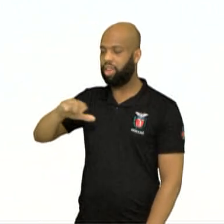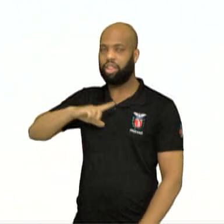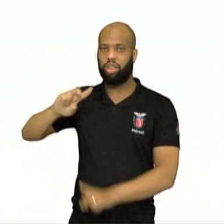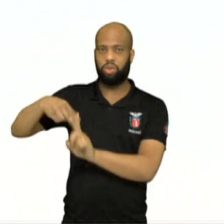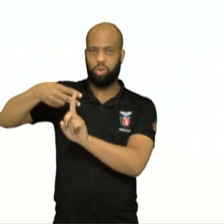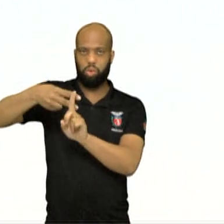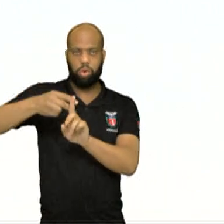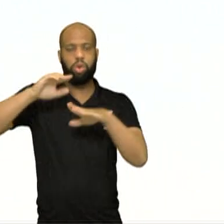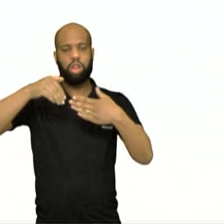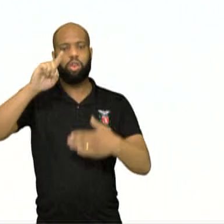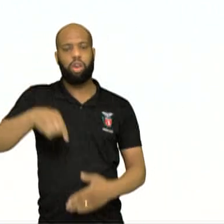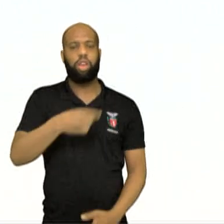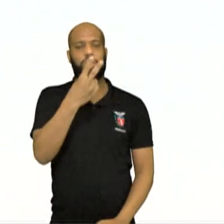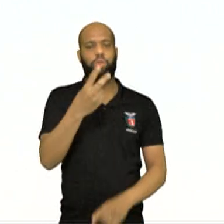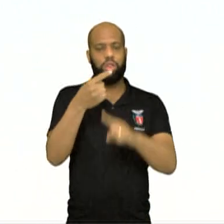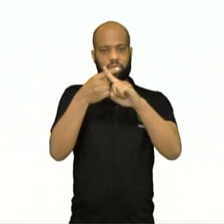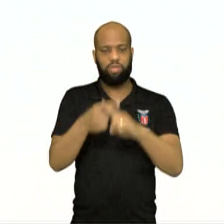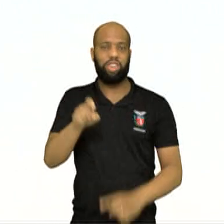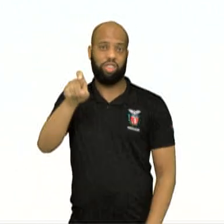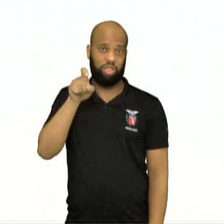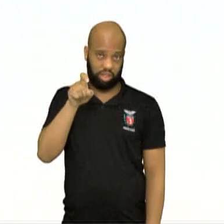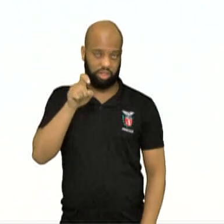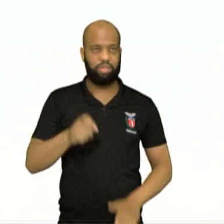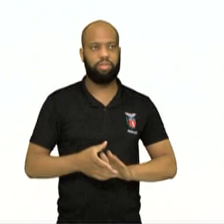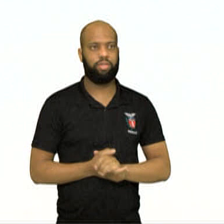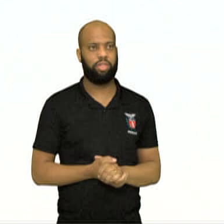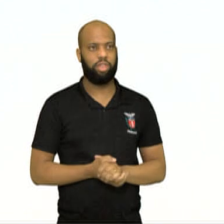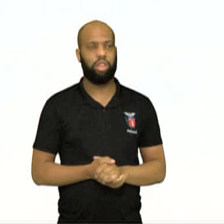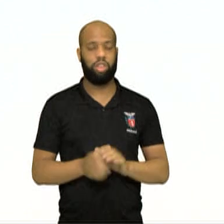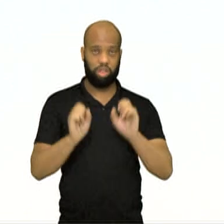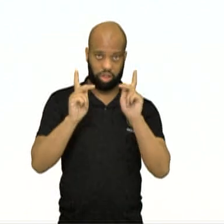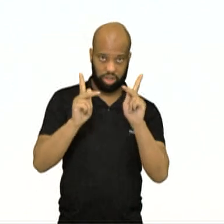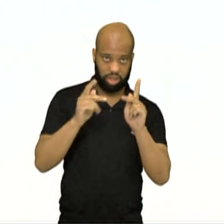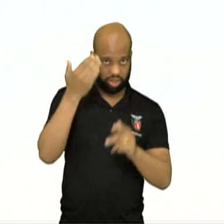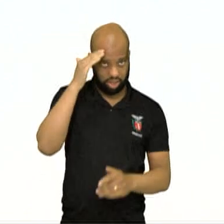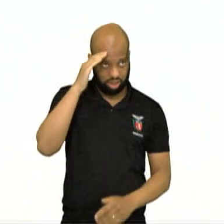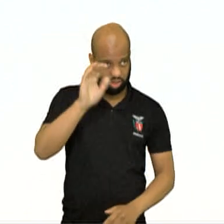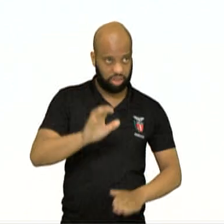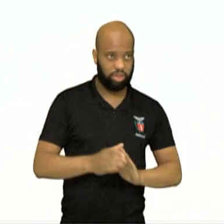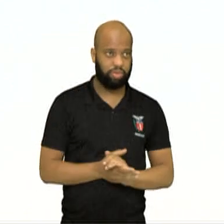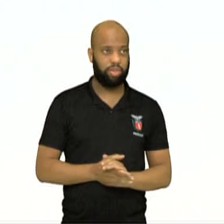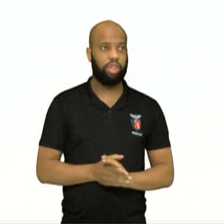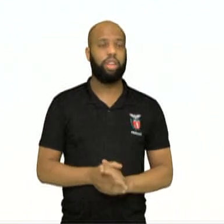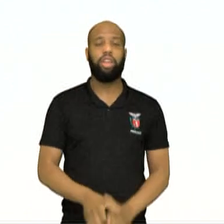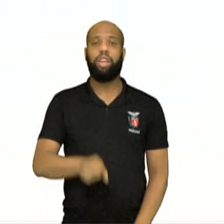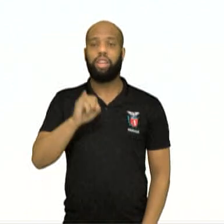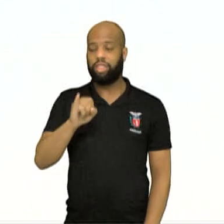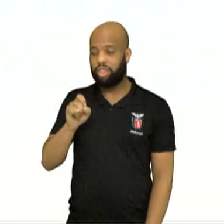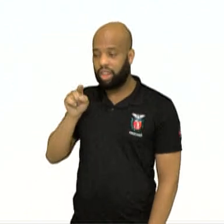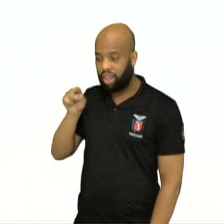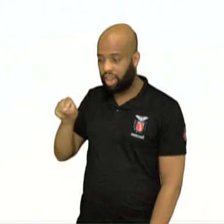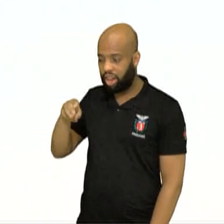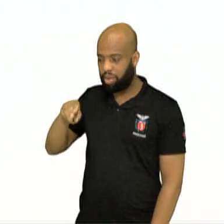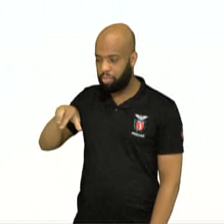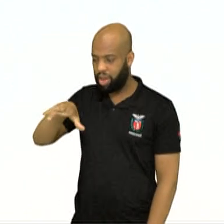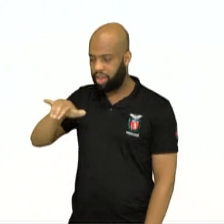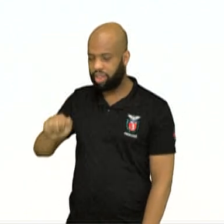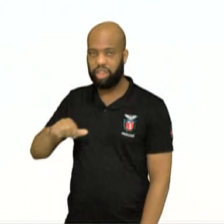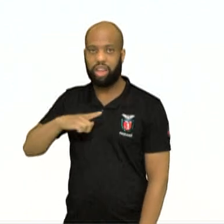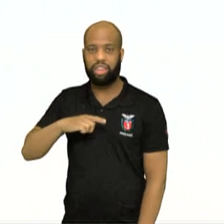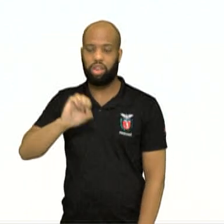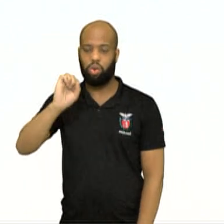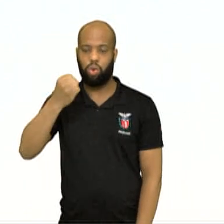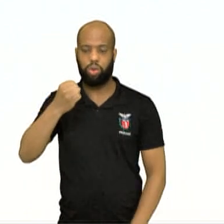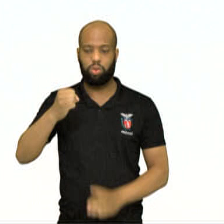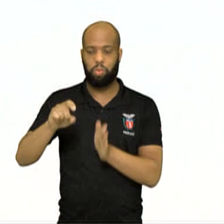Lúcia, vai ter o dobro de x, 2 vezes x. Tranquila essa tradução? Se Maria tivesse 8 anos a